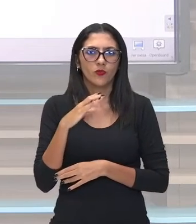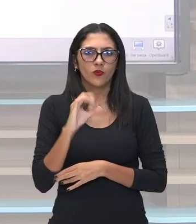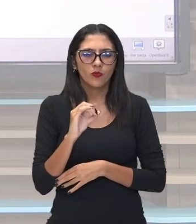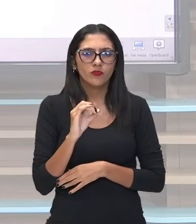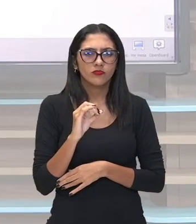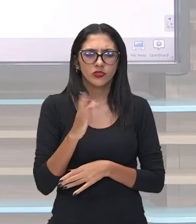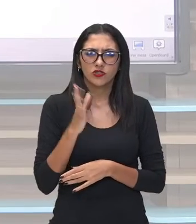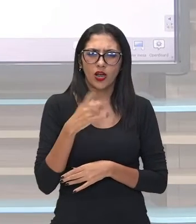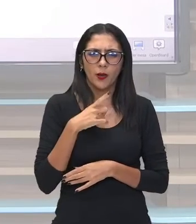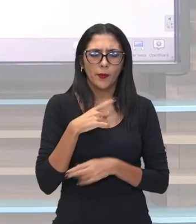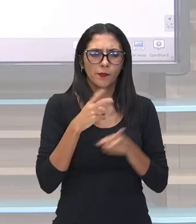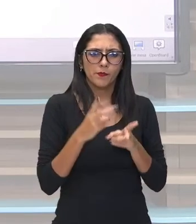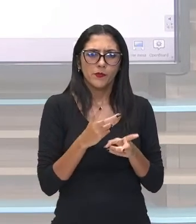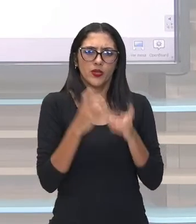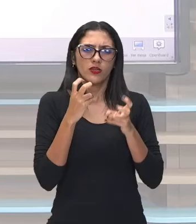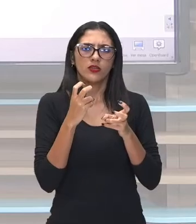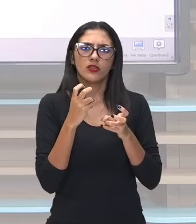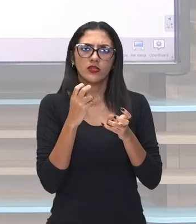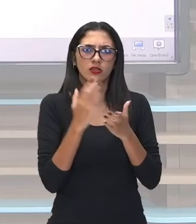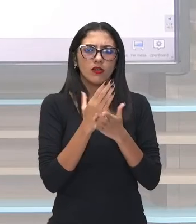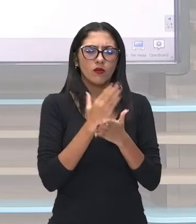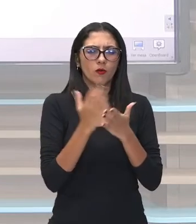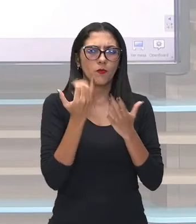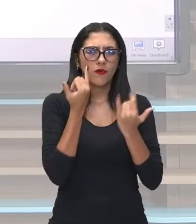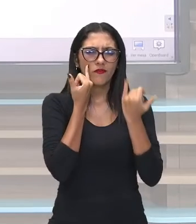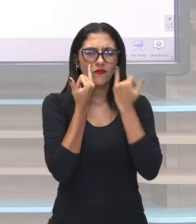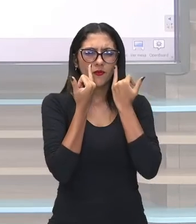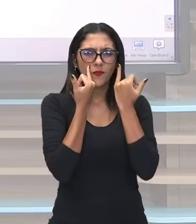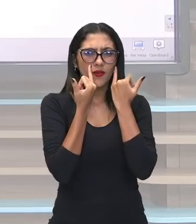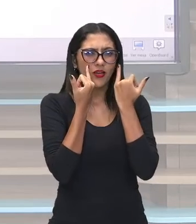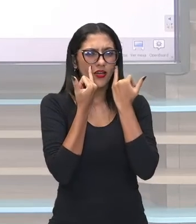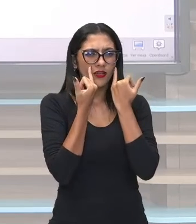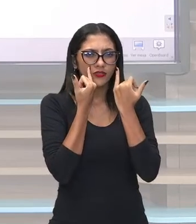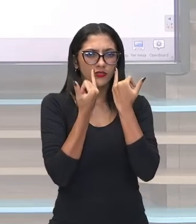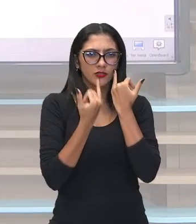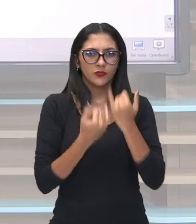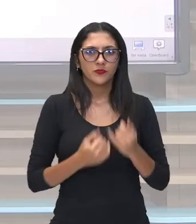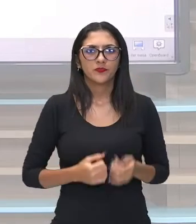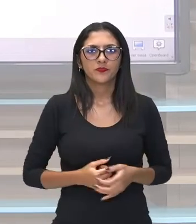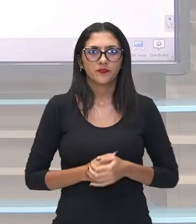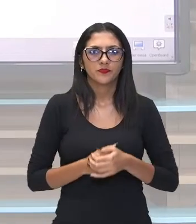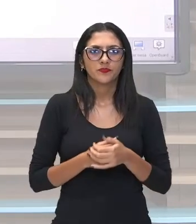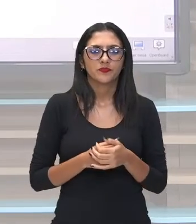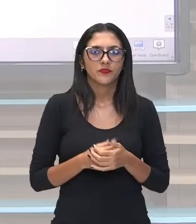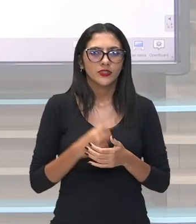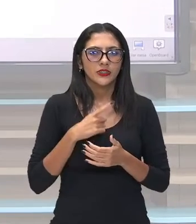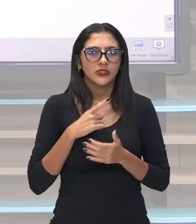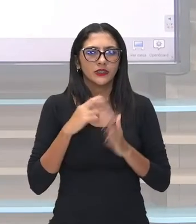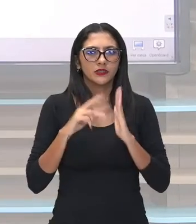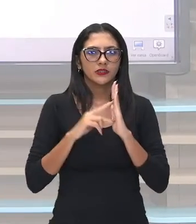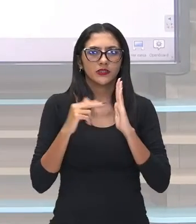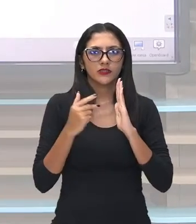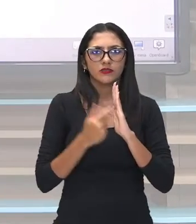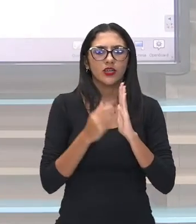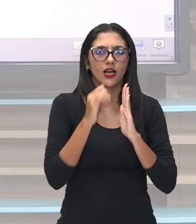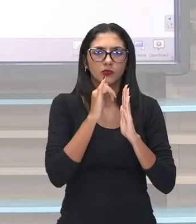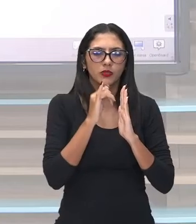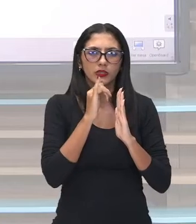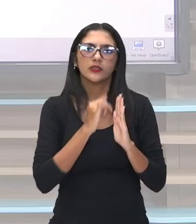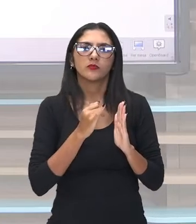algumas informações. Então, aqui fala do nível de loucura do eu